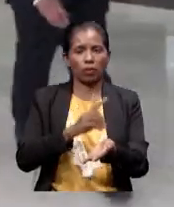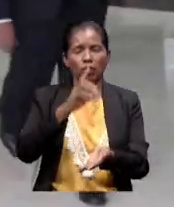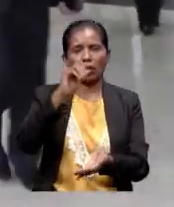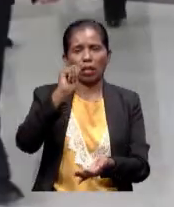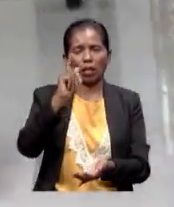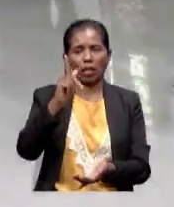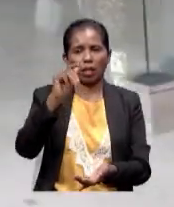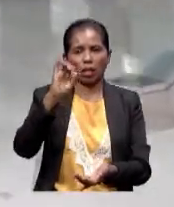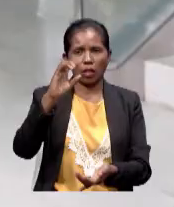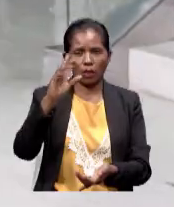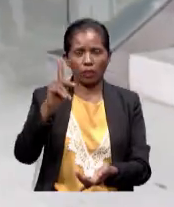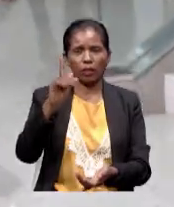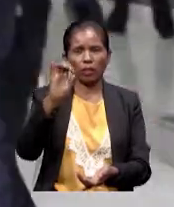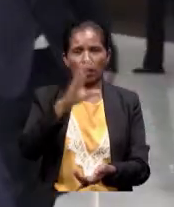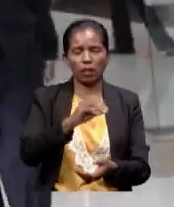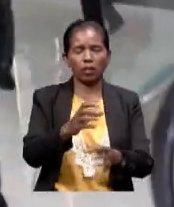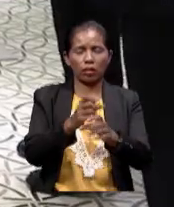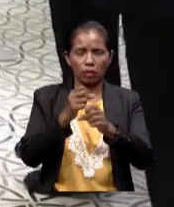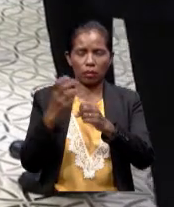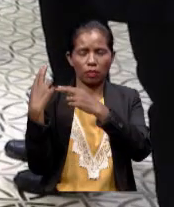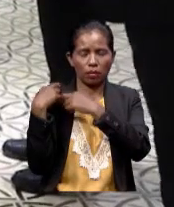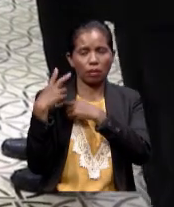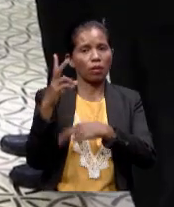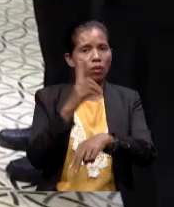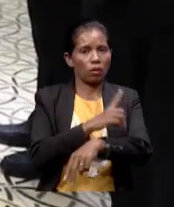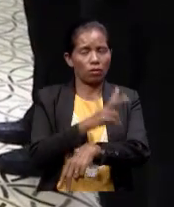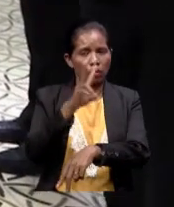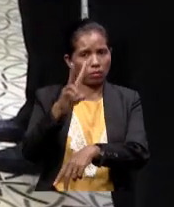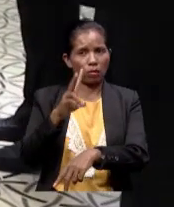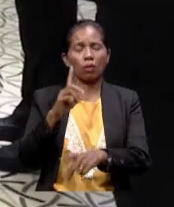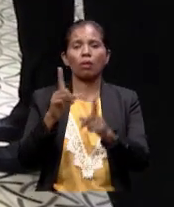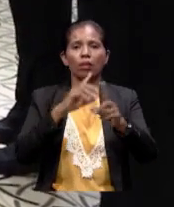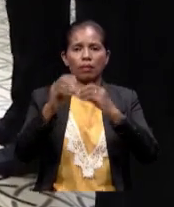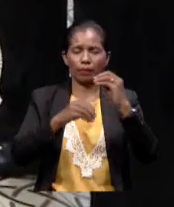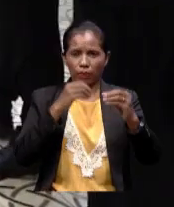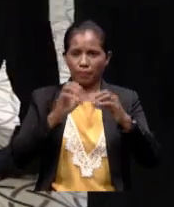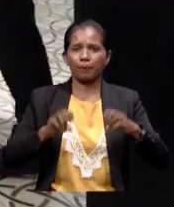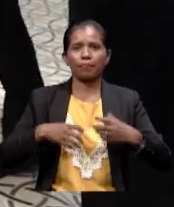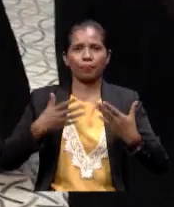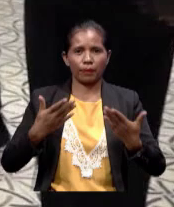nebe ma fu intom mo posto lor li rua li ba hodi kolia kona ba oinsa